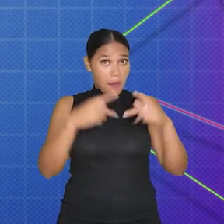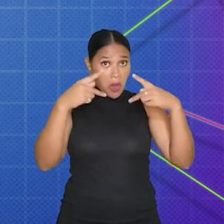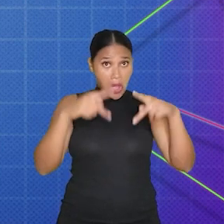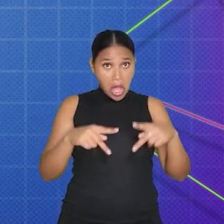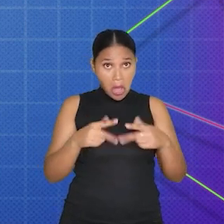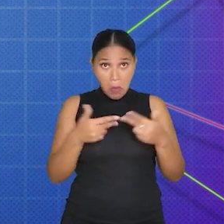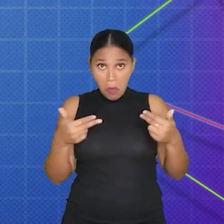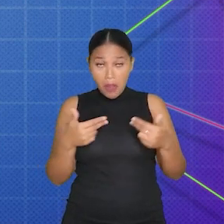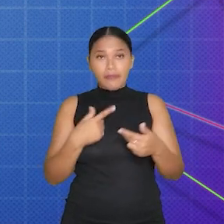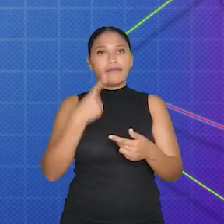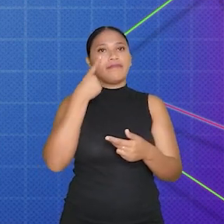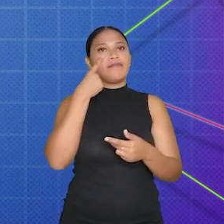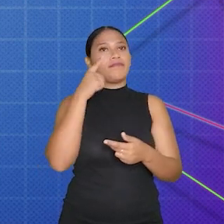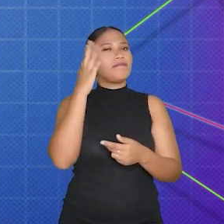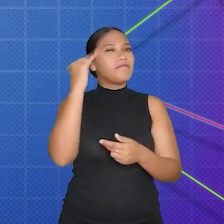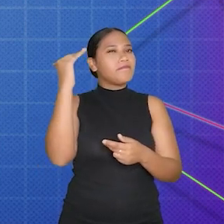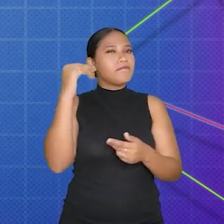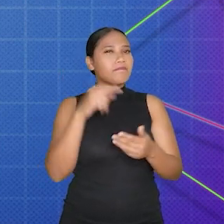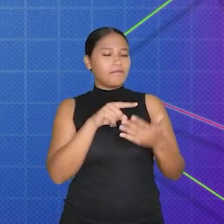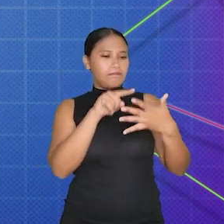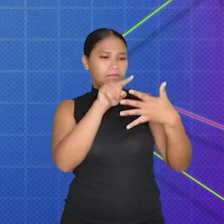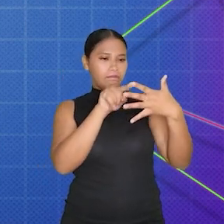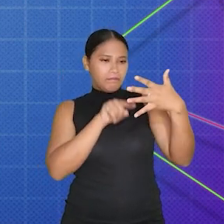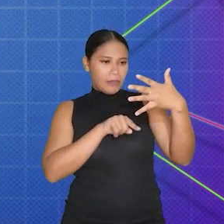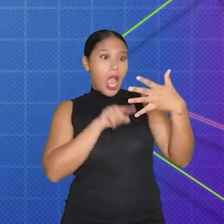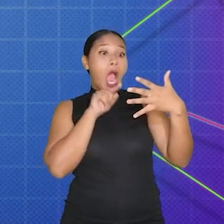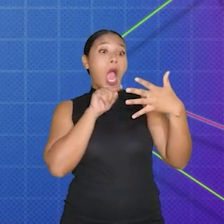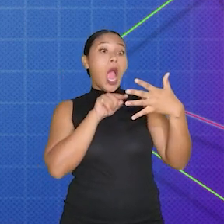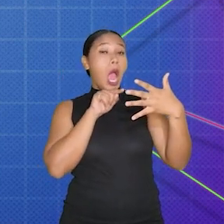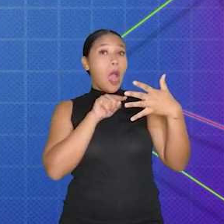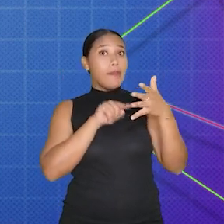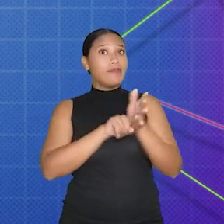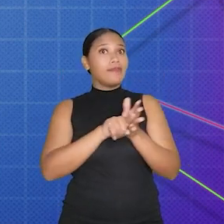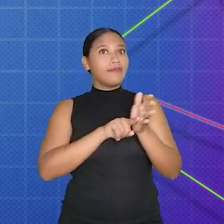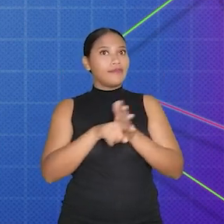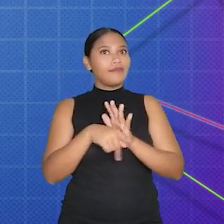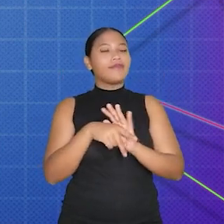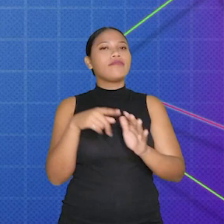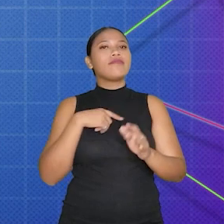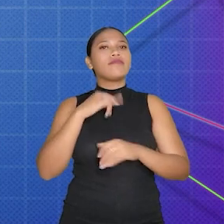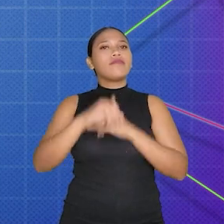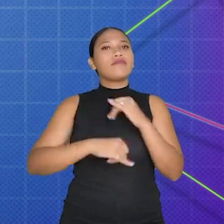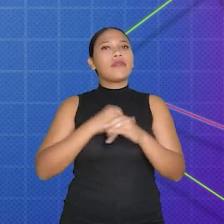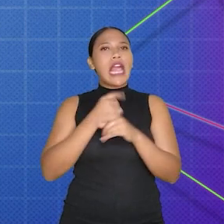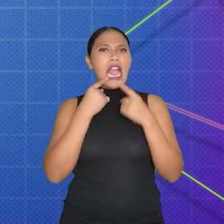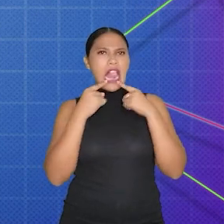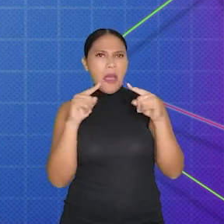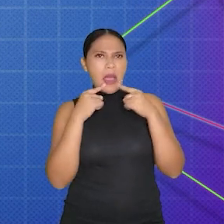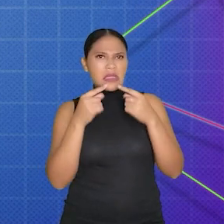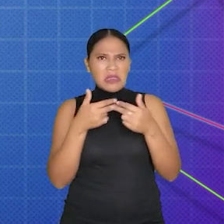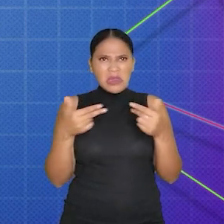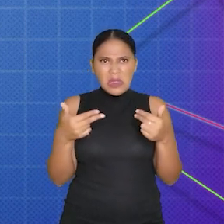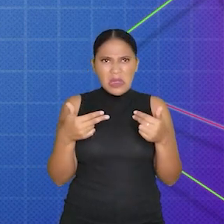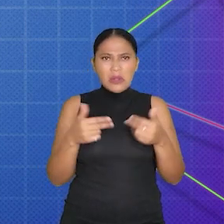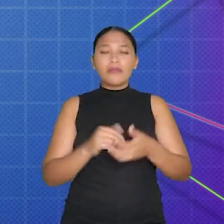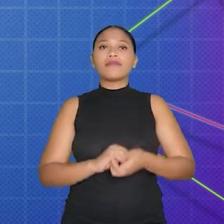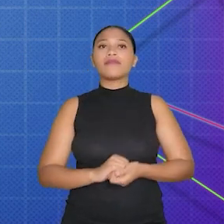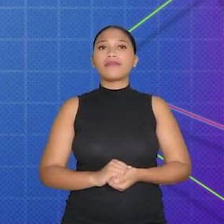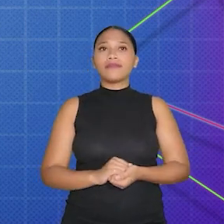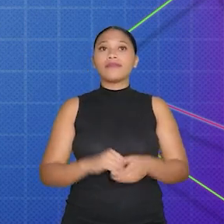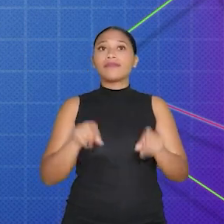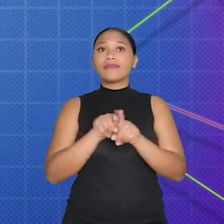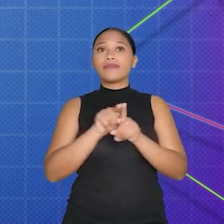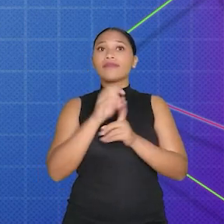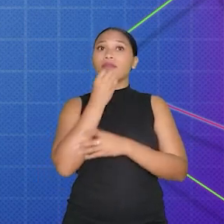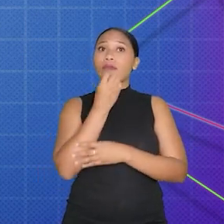baixar qualquer programa ou elemento, verifique a reputação do site. Você pode pesquisar online para ver se há reclamações ou